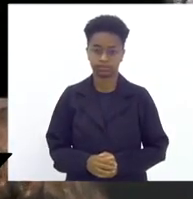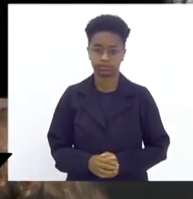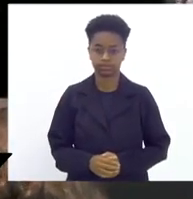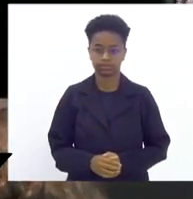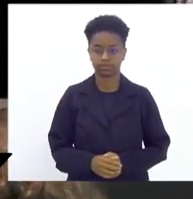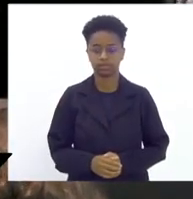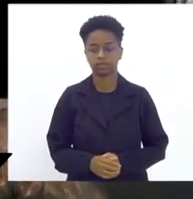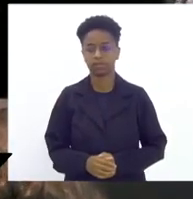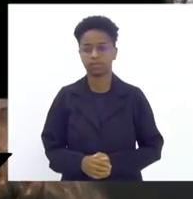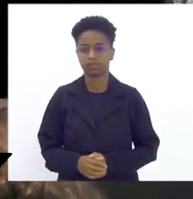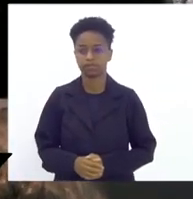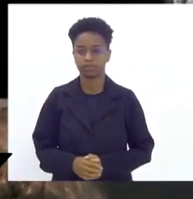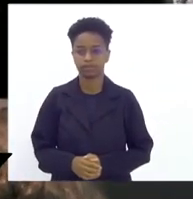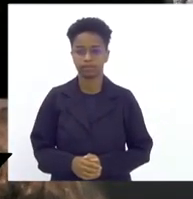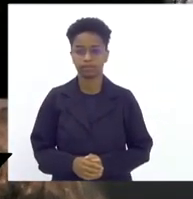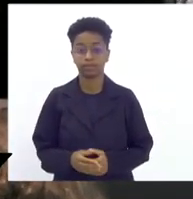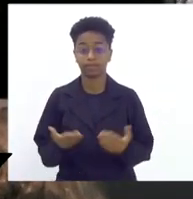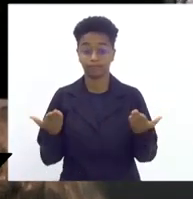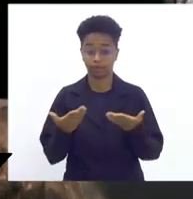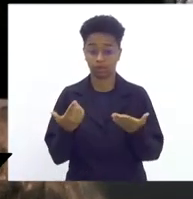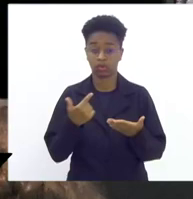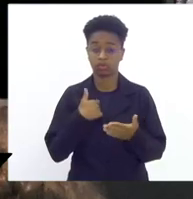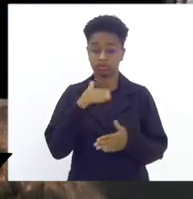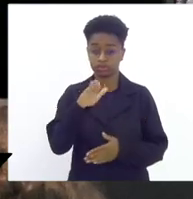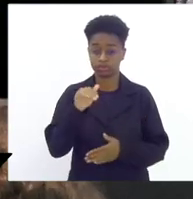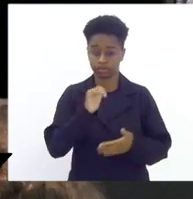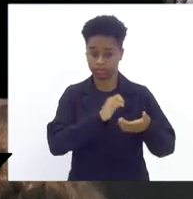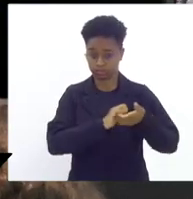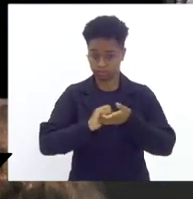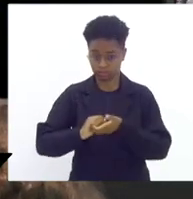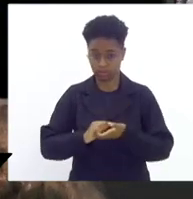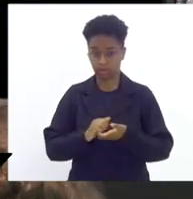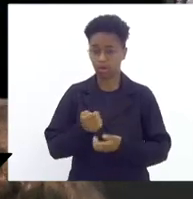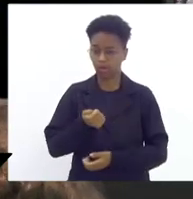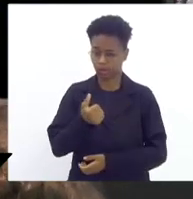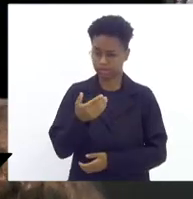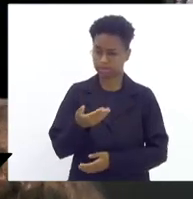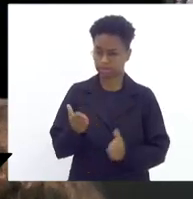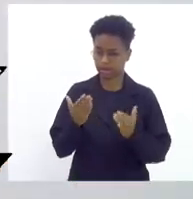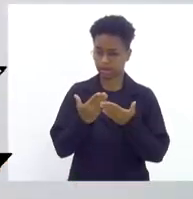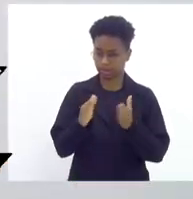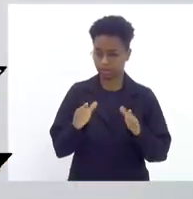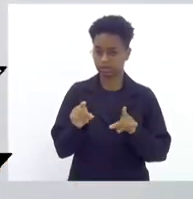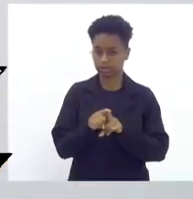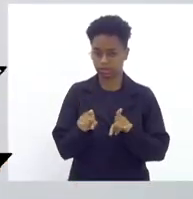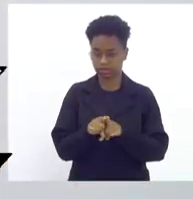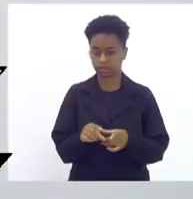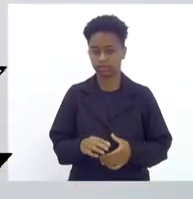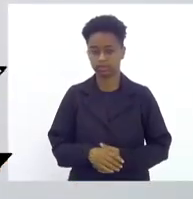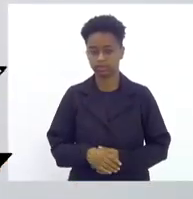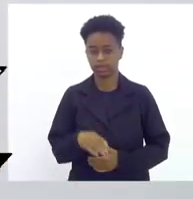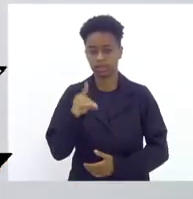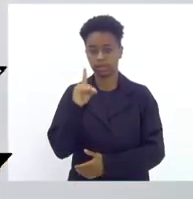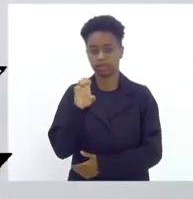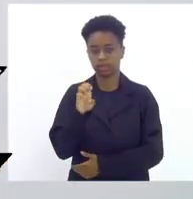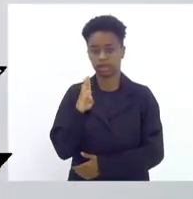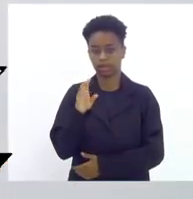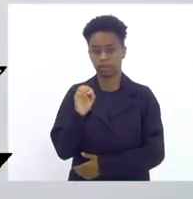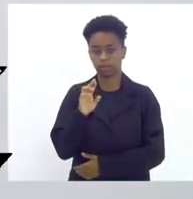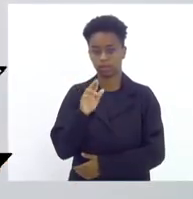passo a mais uma breve saudação tá acabando aqui a mesa também da Débora